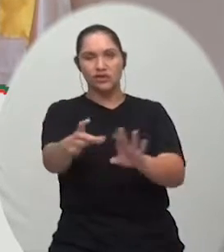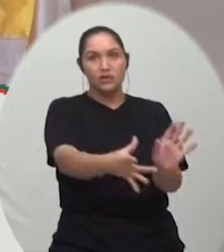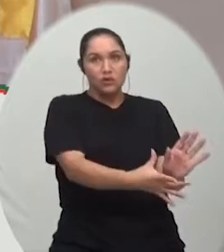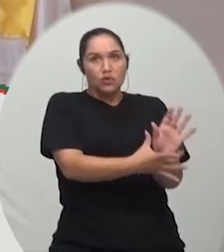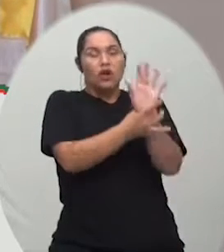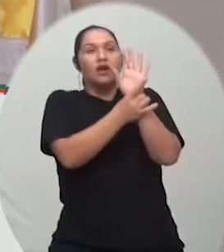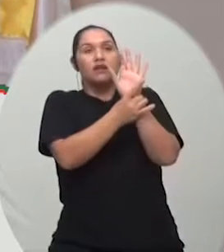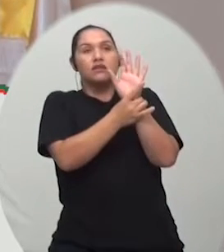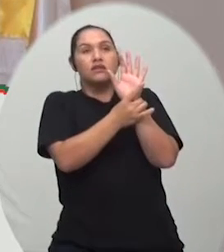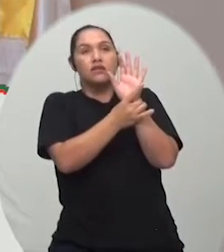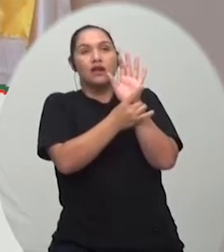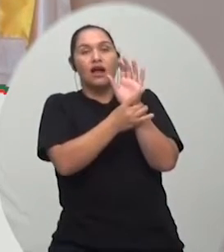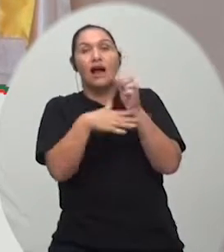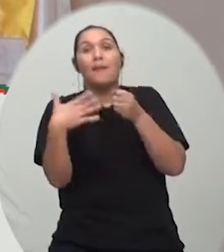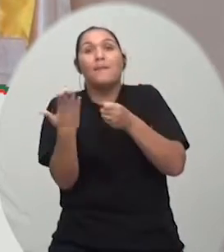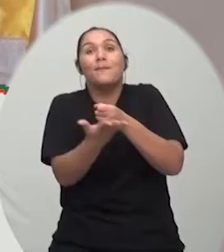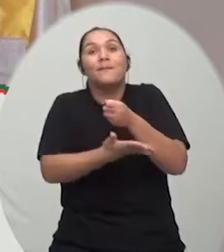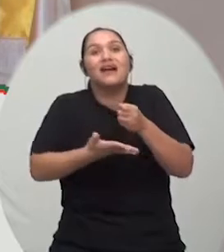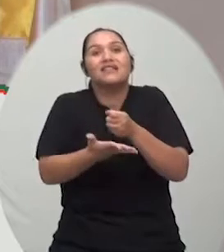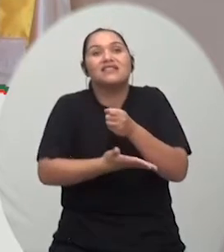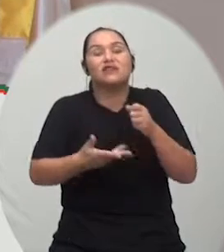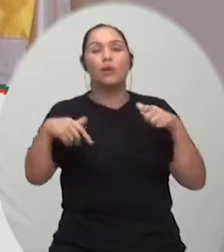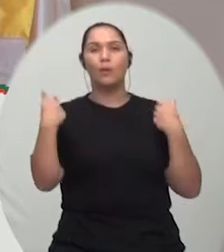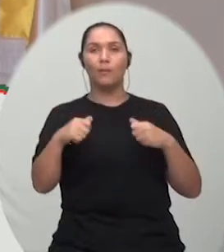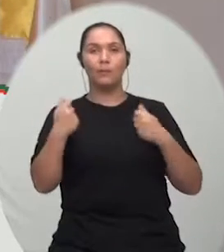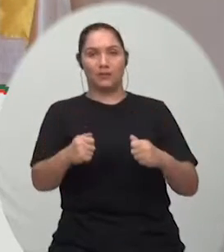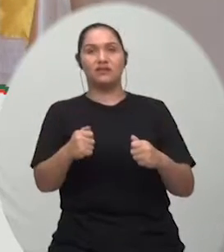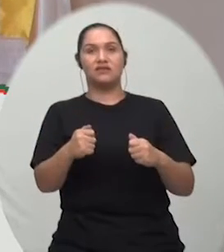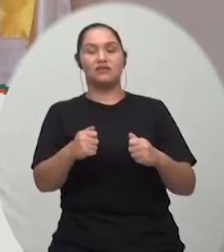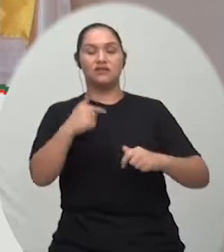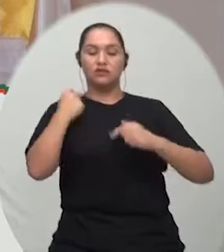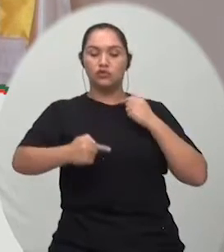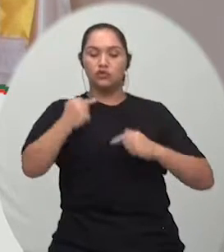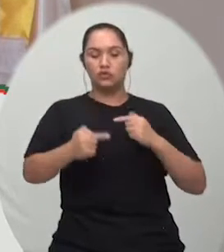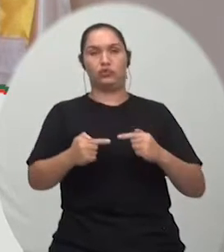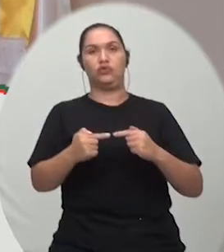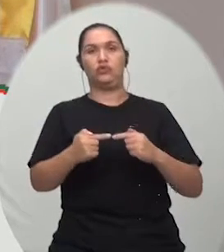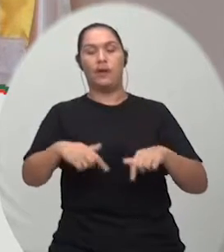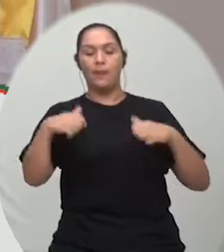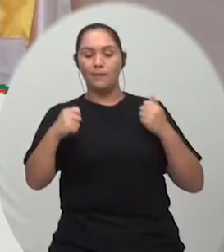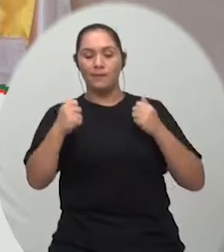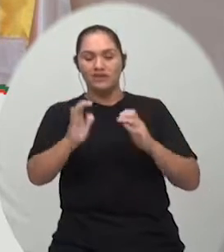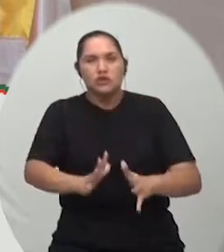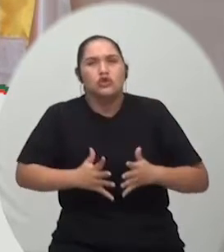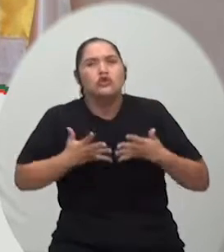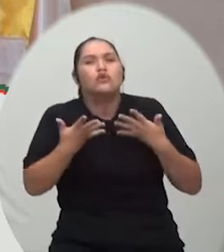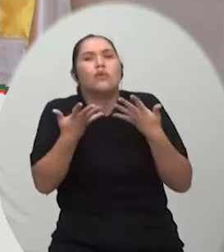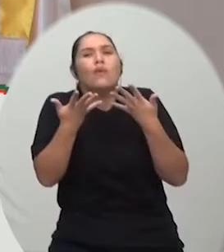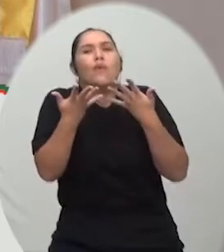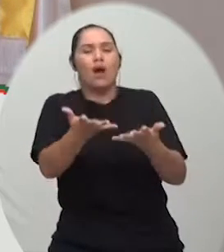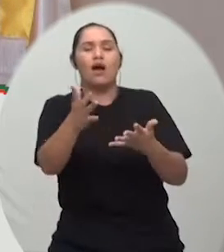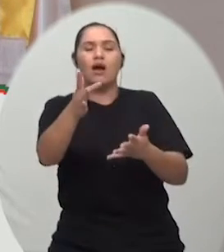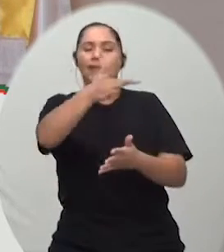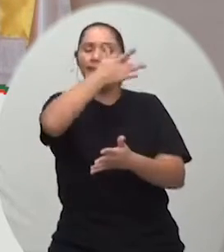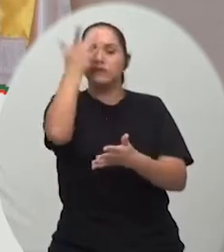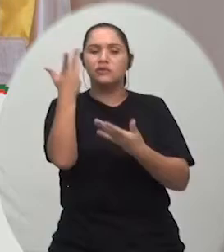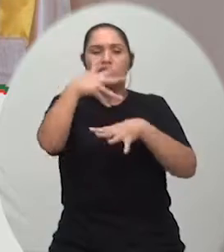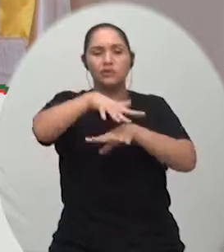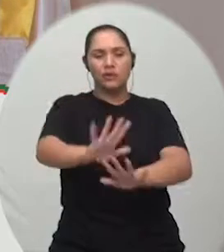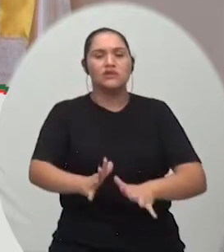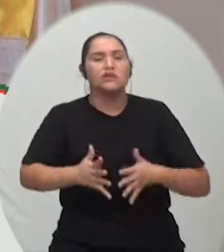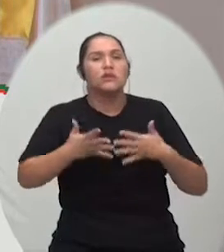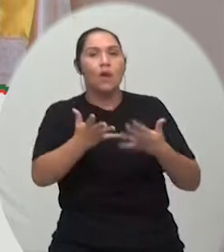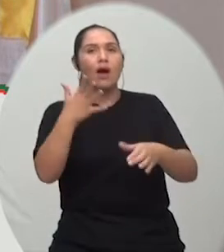pontos fundamentais que não podem passar em branco. Precisa de esforço, precisa de envolvimento, precisa